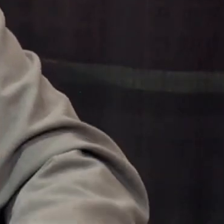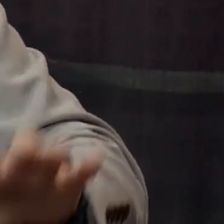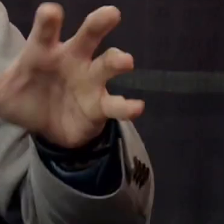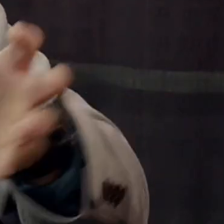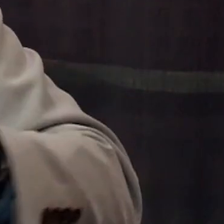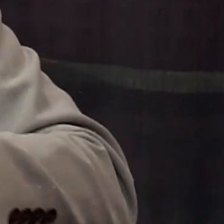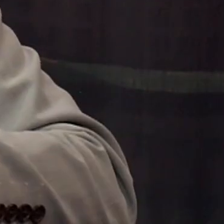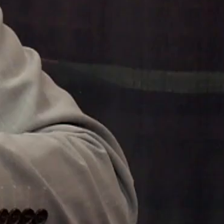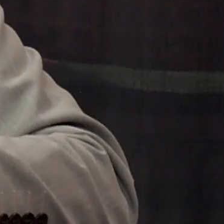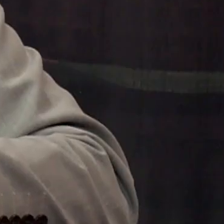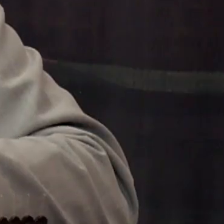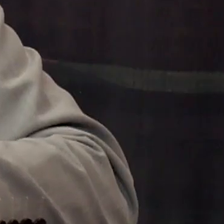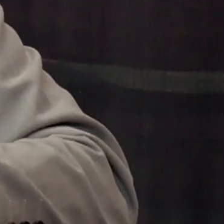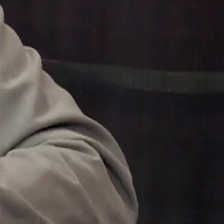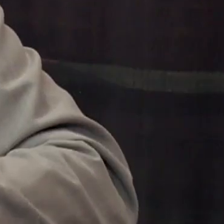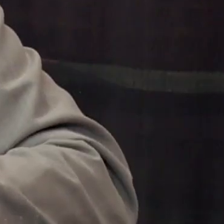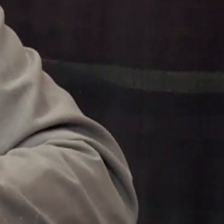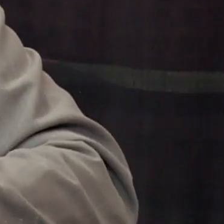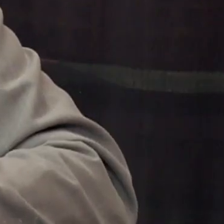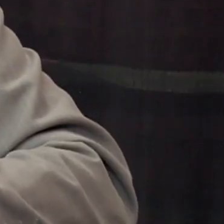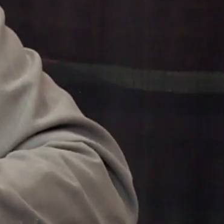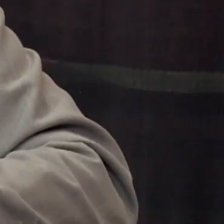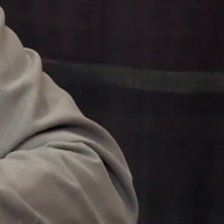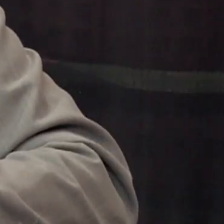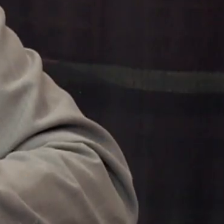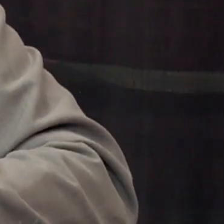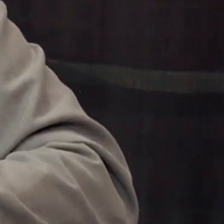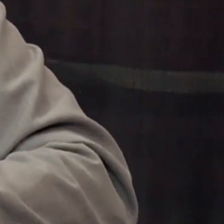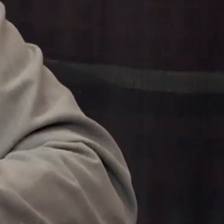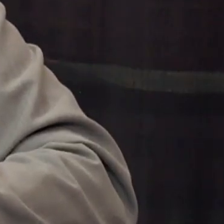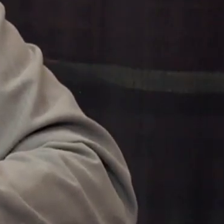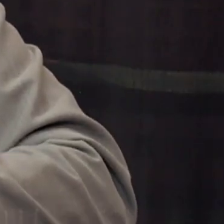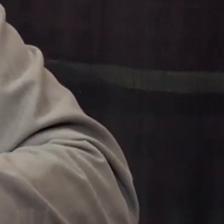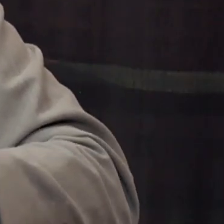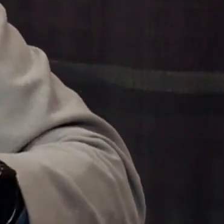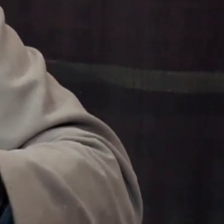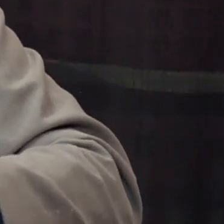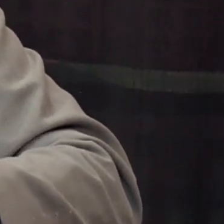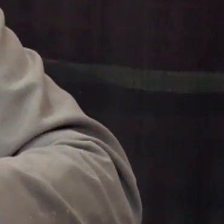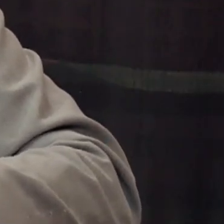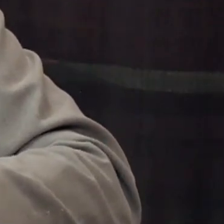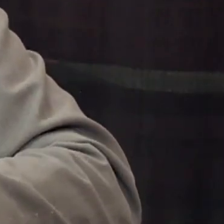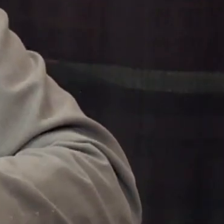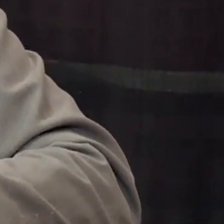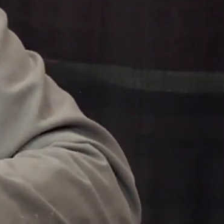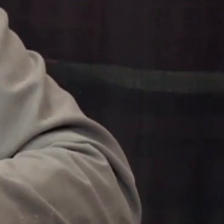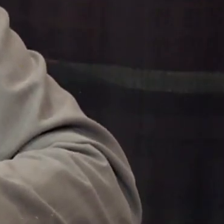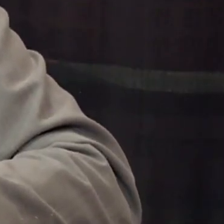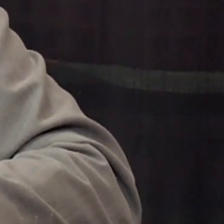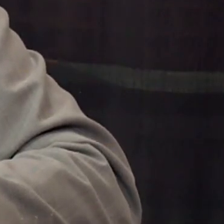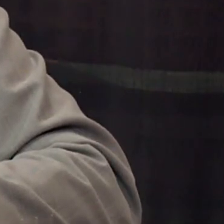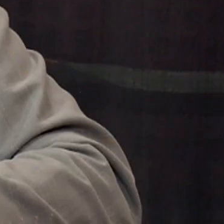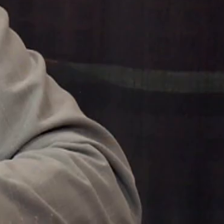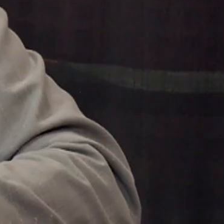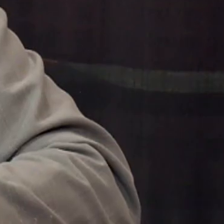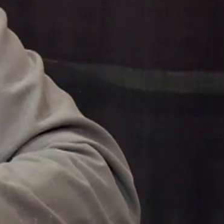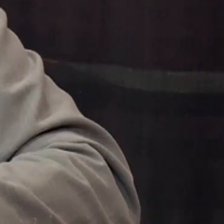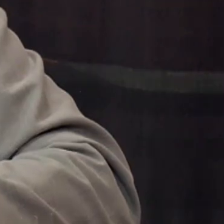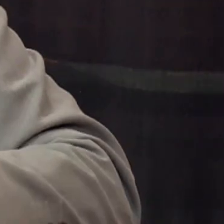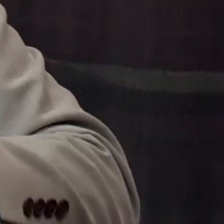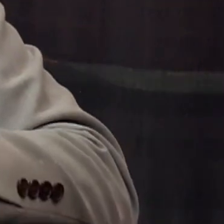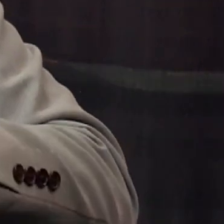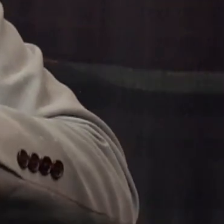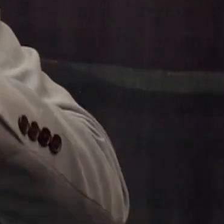relacionamento, você está somando. Mas a sua identidade, ela não se perde. Então, você chamar pelo nome, eu considero que é o mínimo, porque você